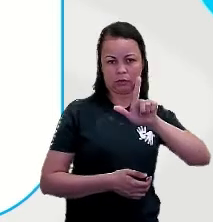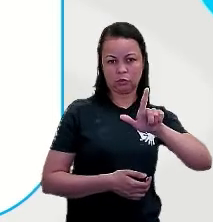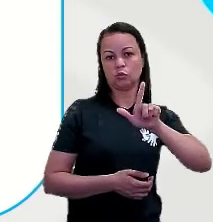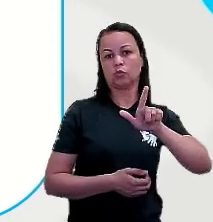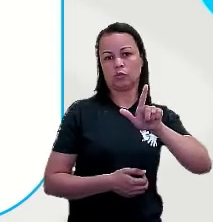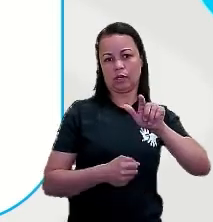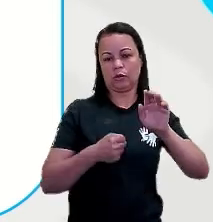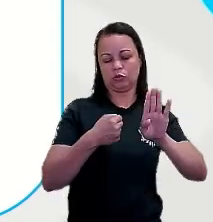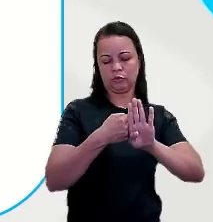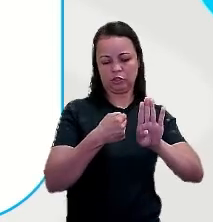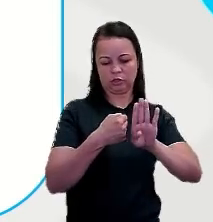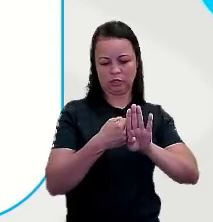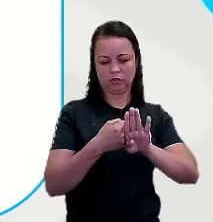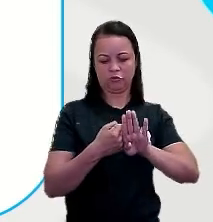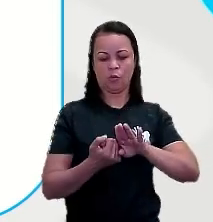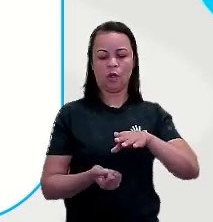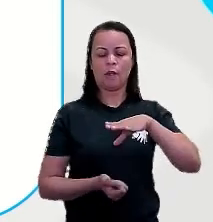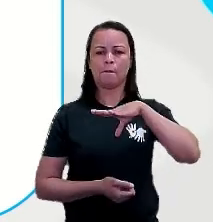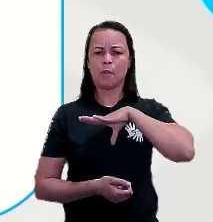E portuguesa, ó,